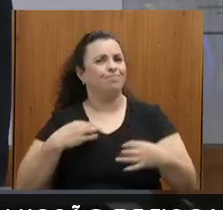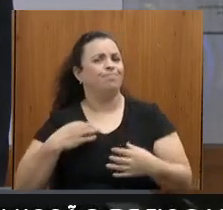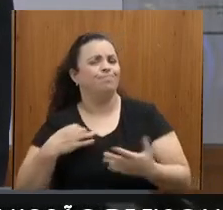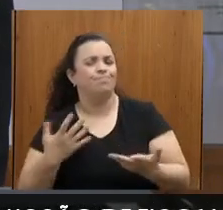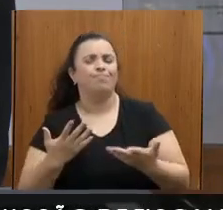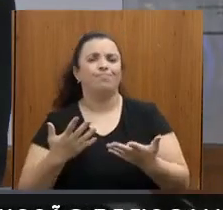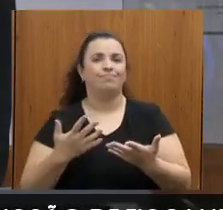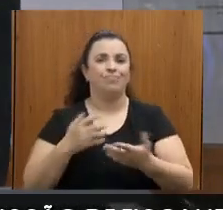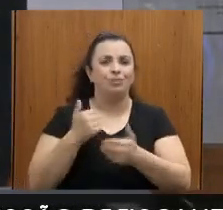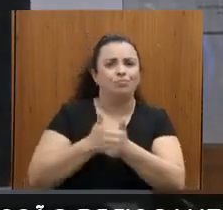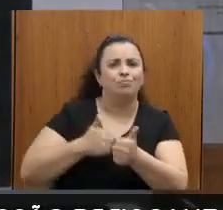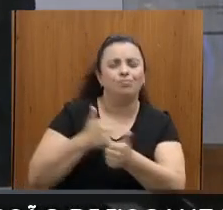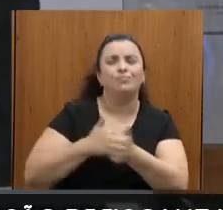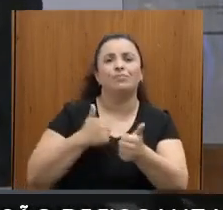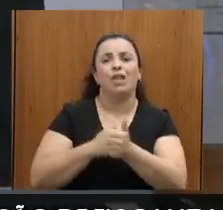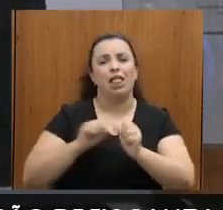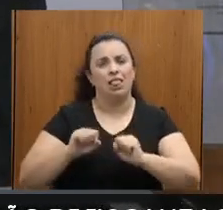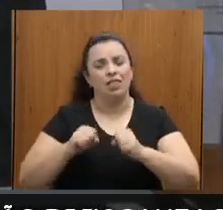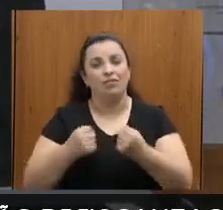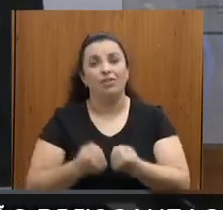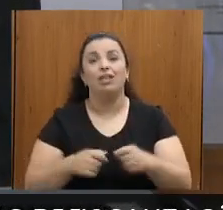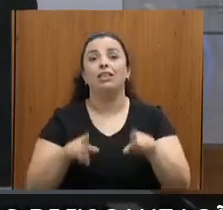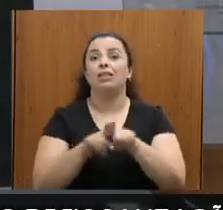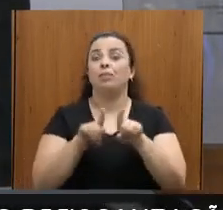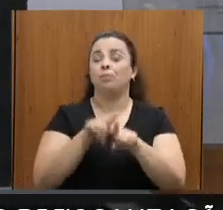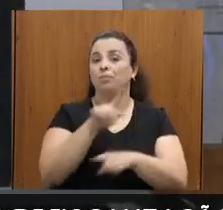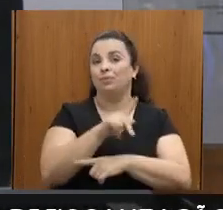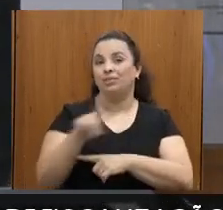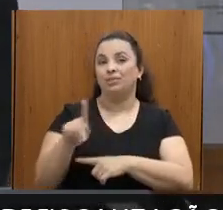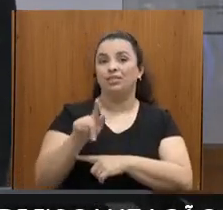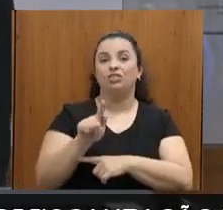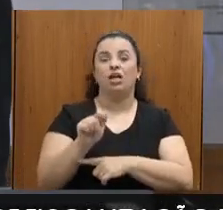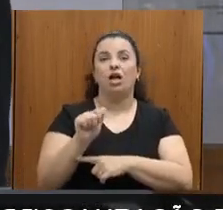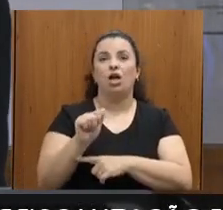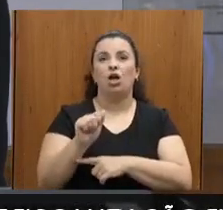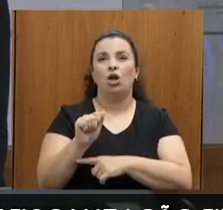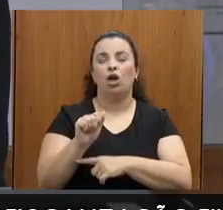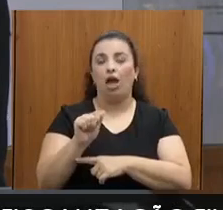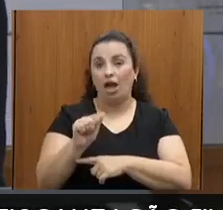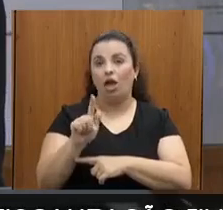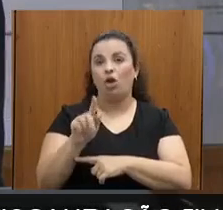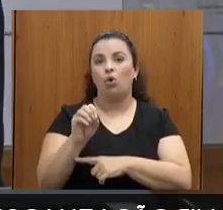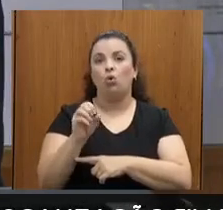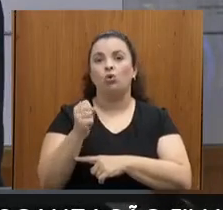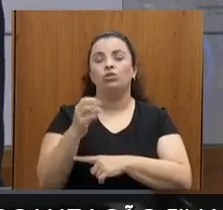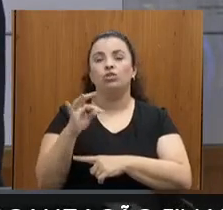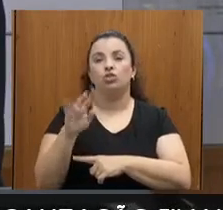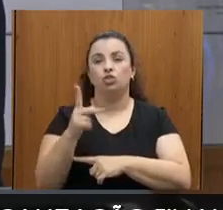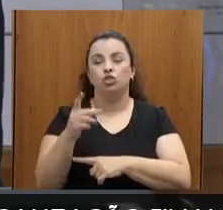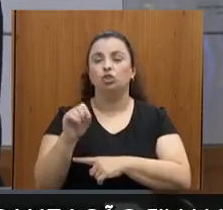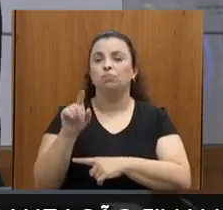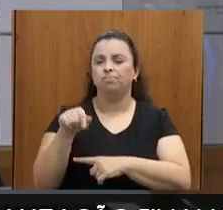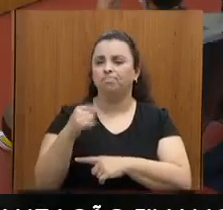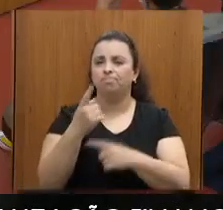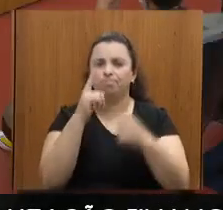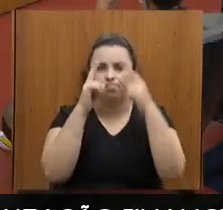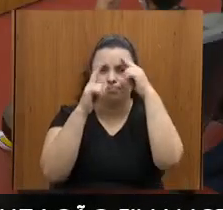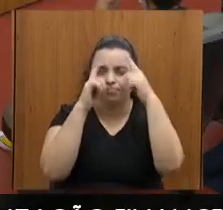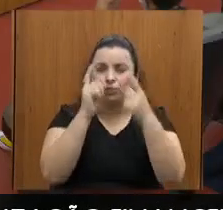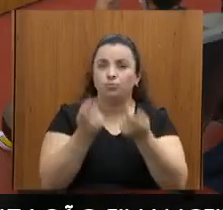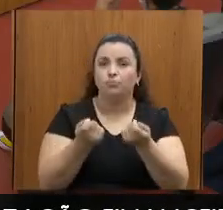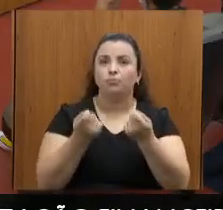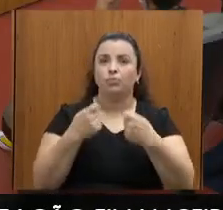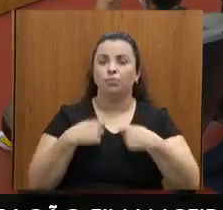bandeira. Também o nosso presidente Agostinho Patrus que de forma inovadora nos permitiu a